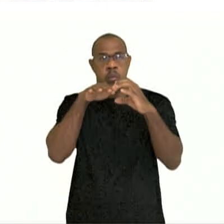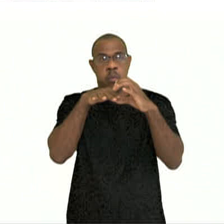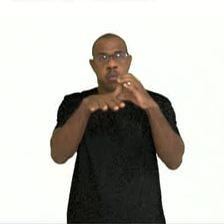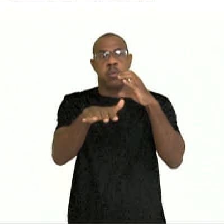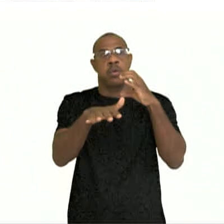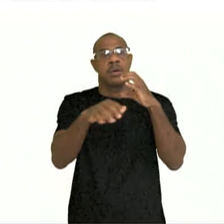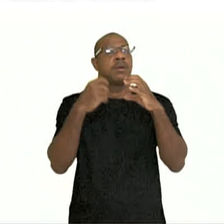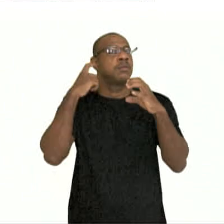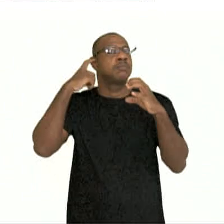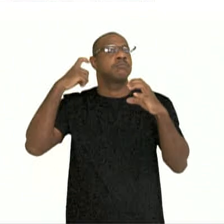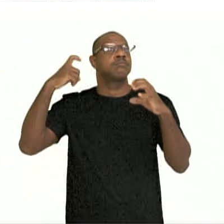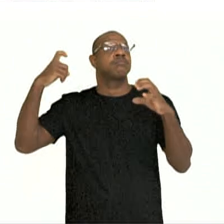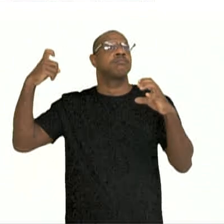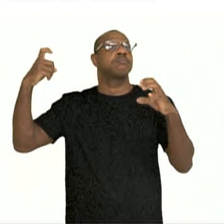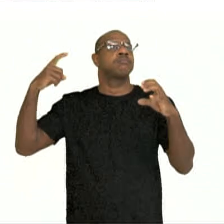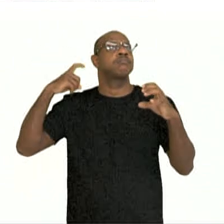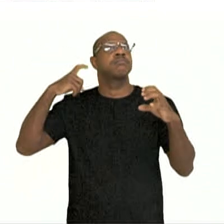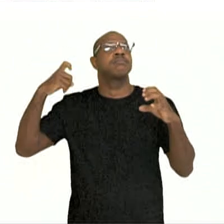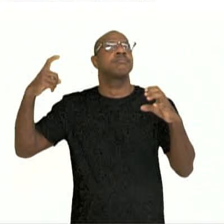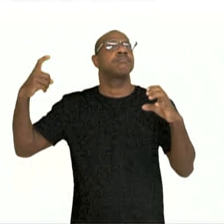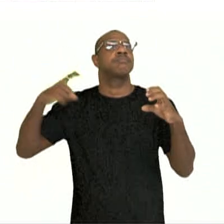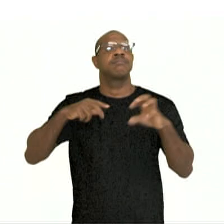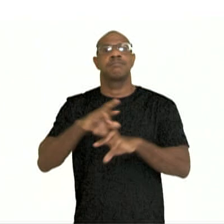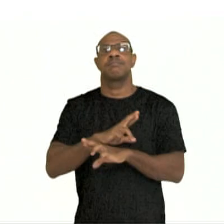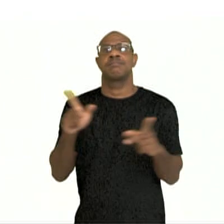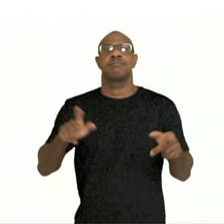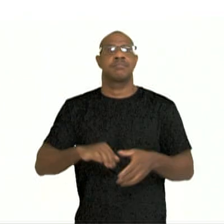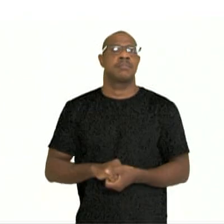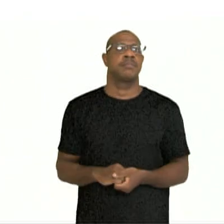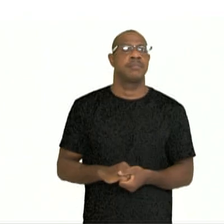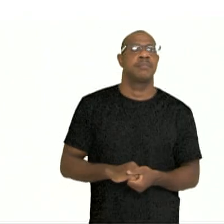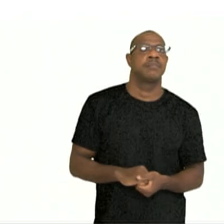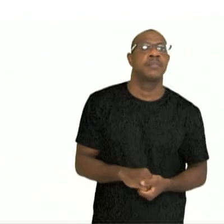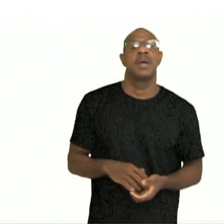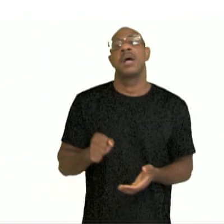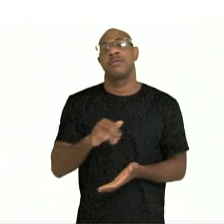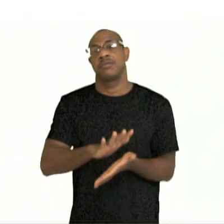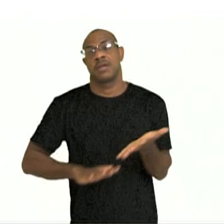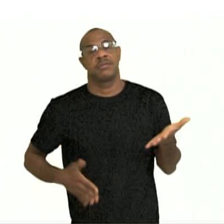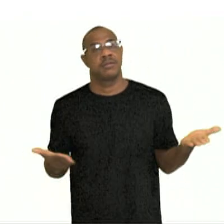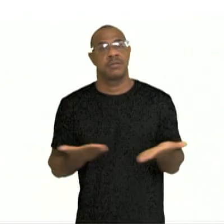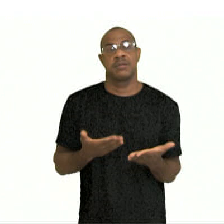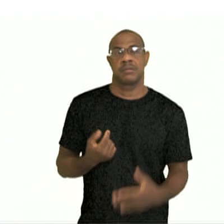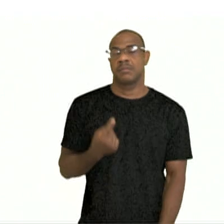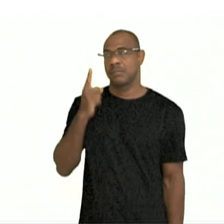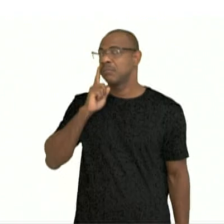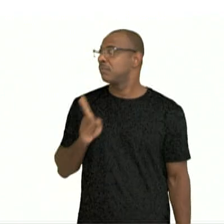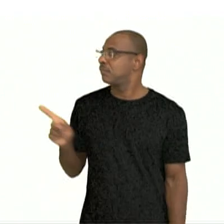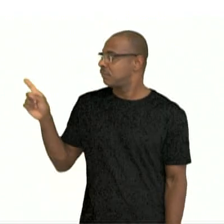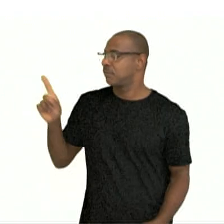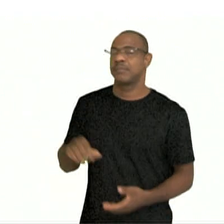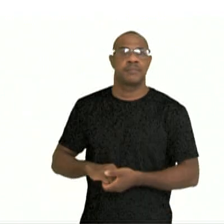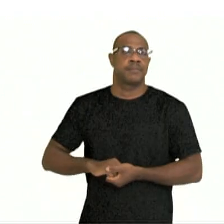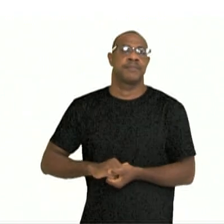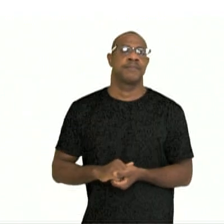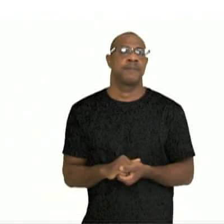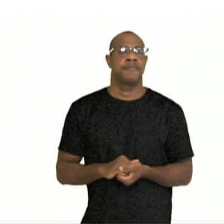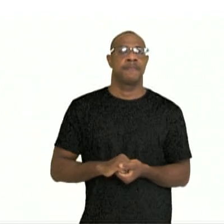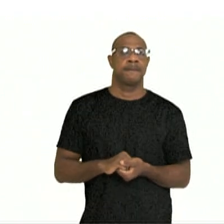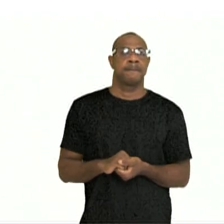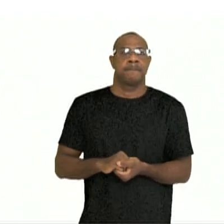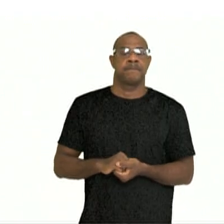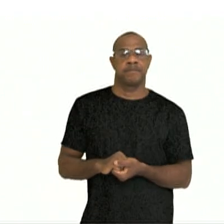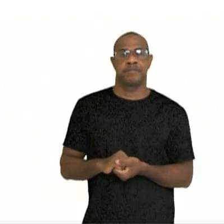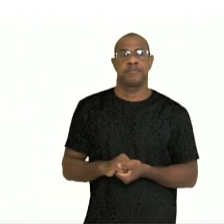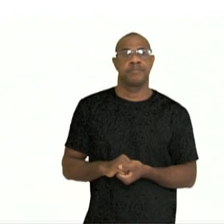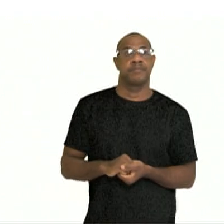causando sonoridades diferentes. Legal, não é mesmo, pessoal? Agora nós vamos a mais uma atividade para alicerçar o conhecimento de